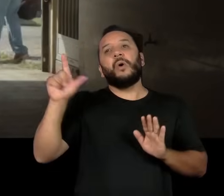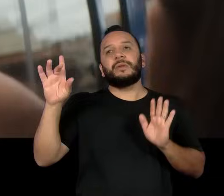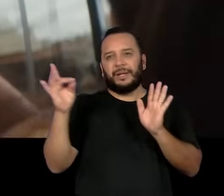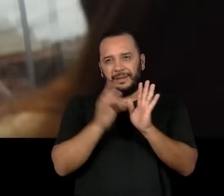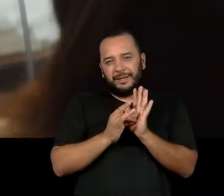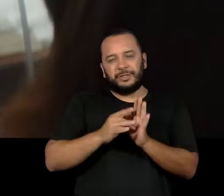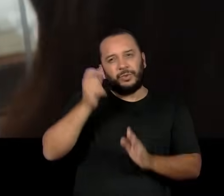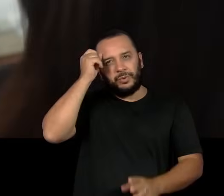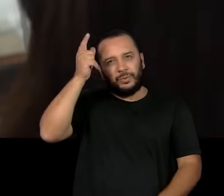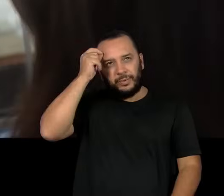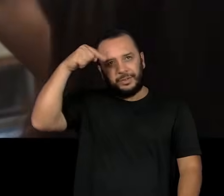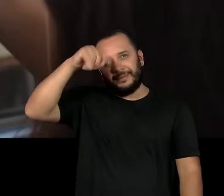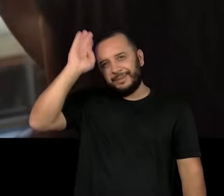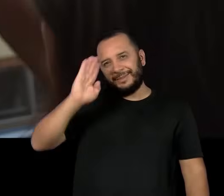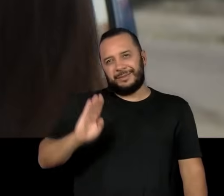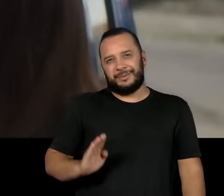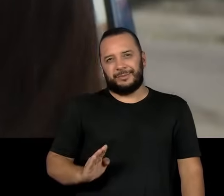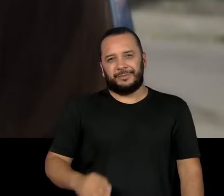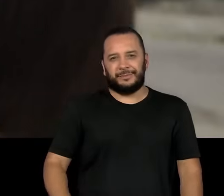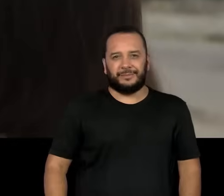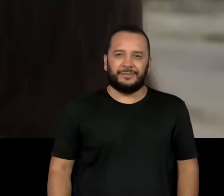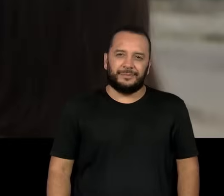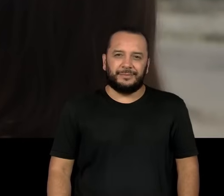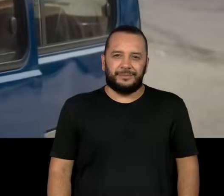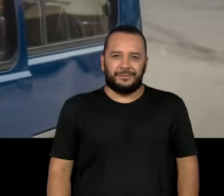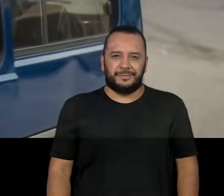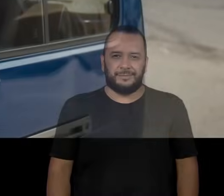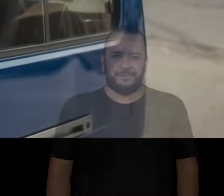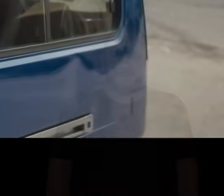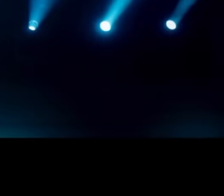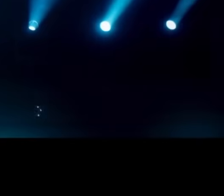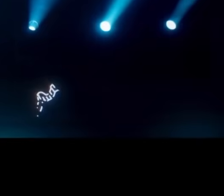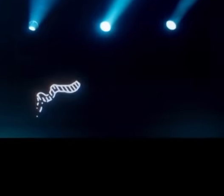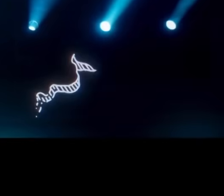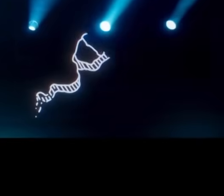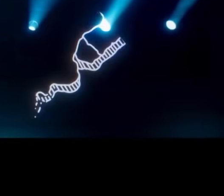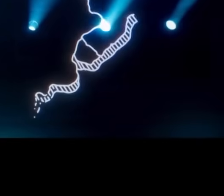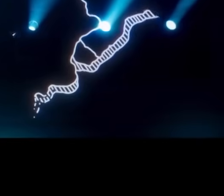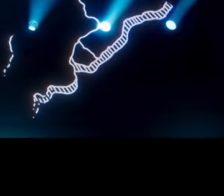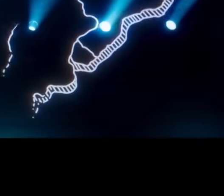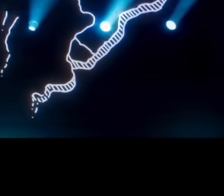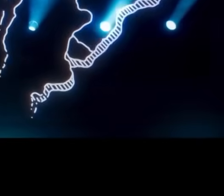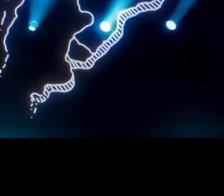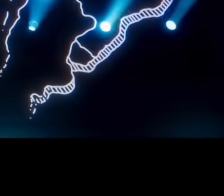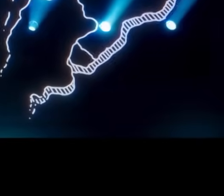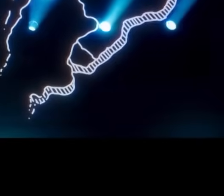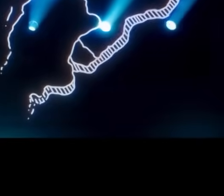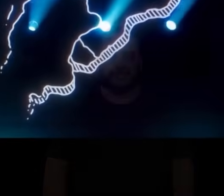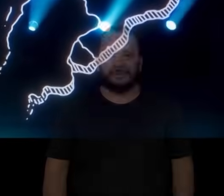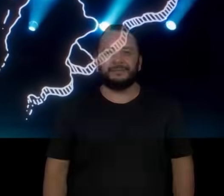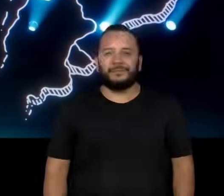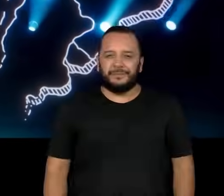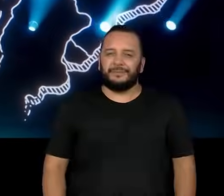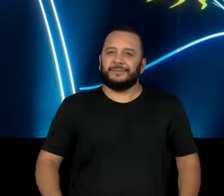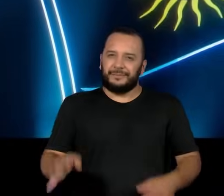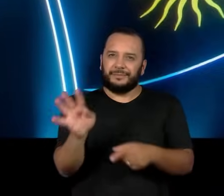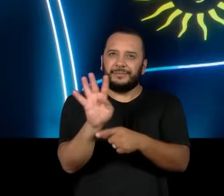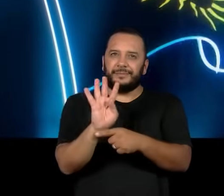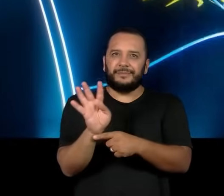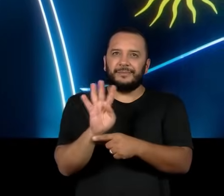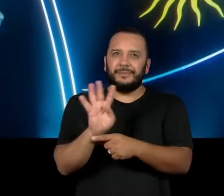Salve, salve, salve, salve. Quero de novo com você. O filme